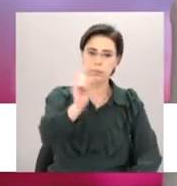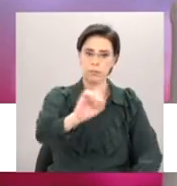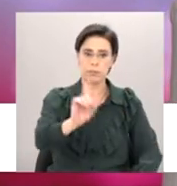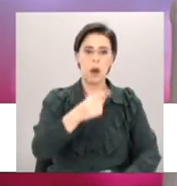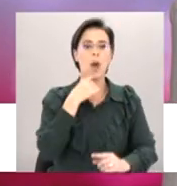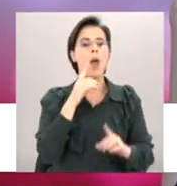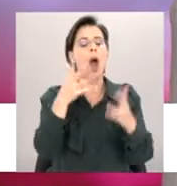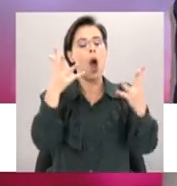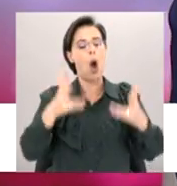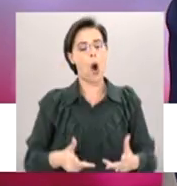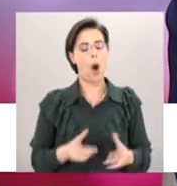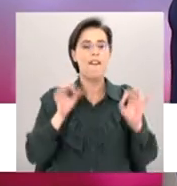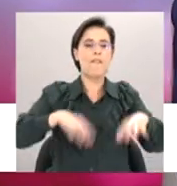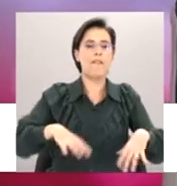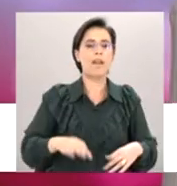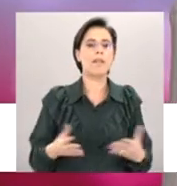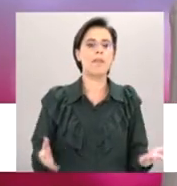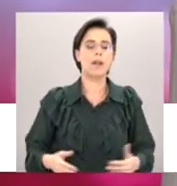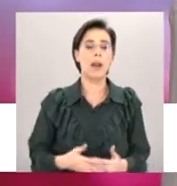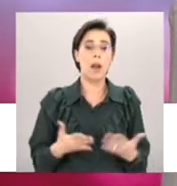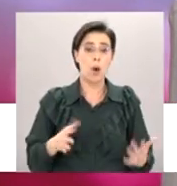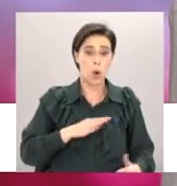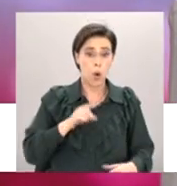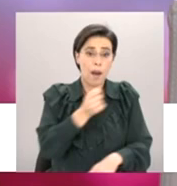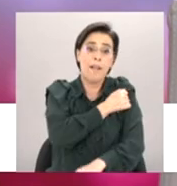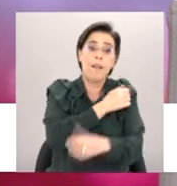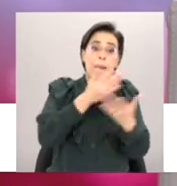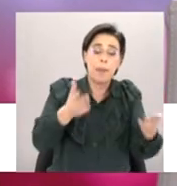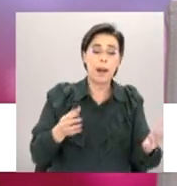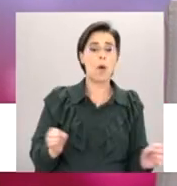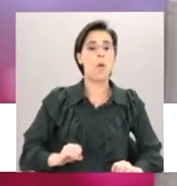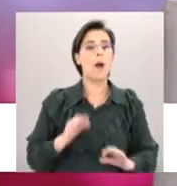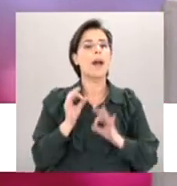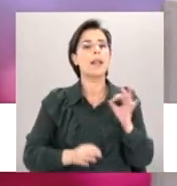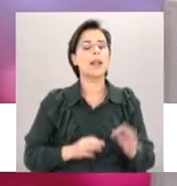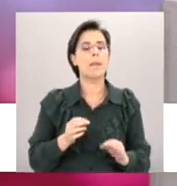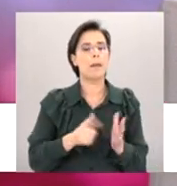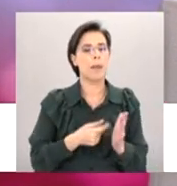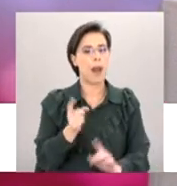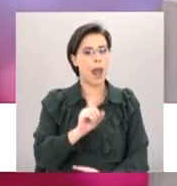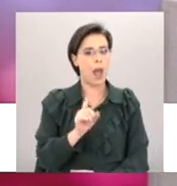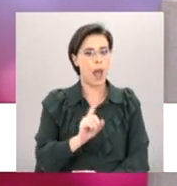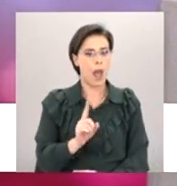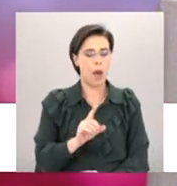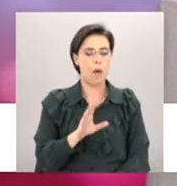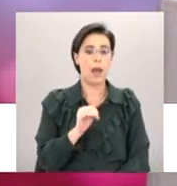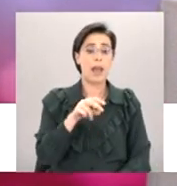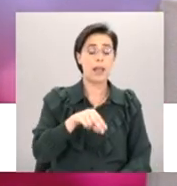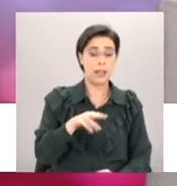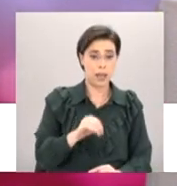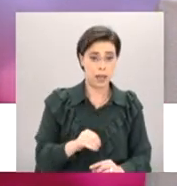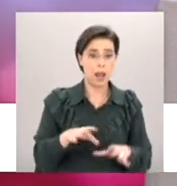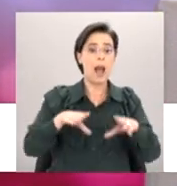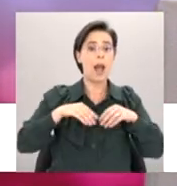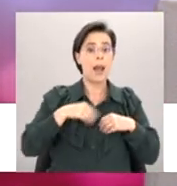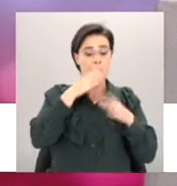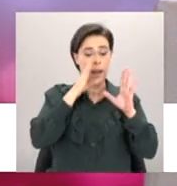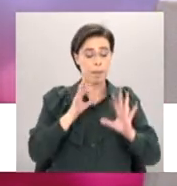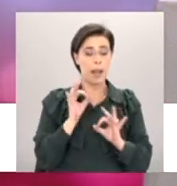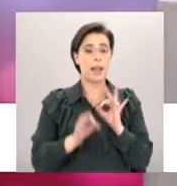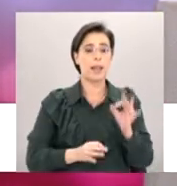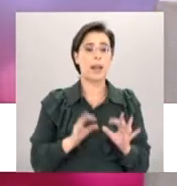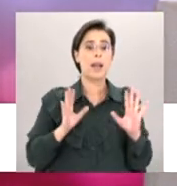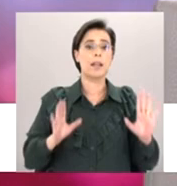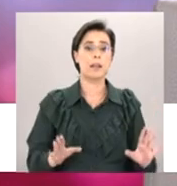não diz aí o orçamento já acabou e por cento agora você vai para casa porque não vai ter um tratamento que precisa não o SNS acolhe quem precisa de